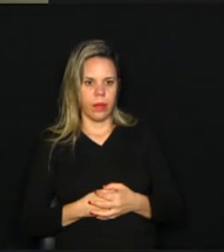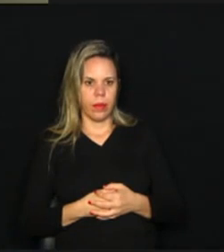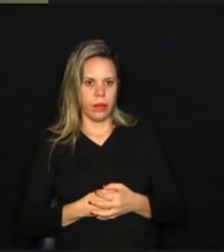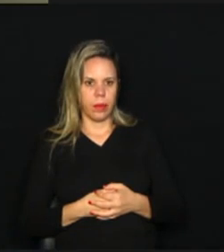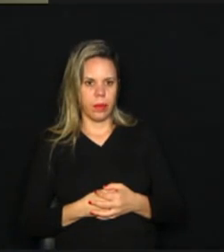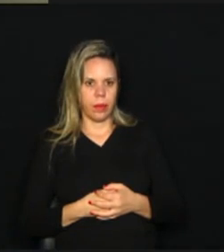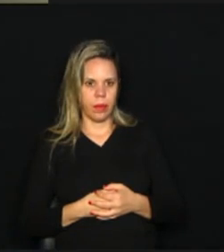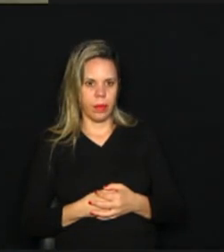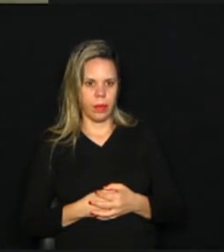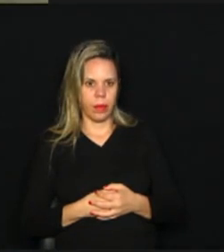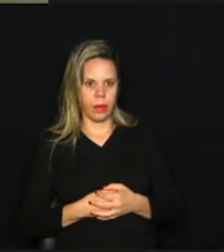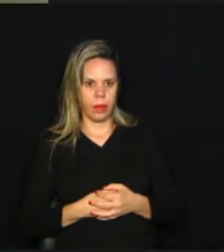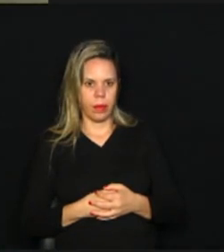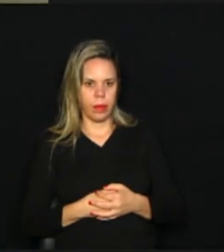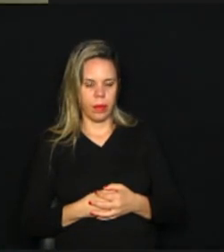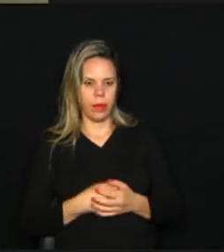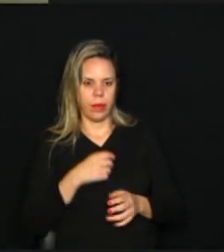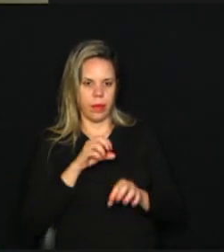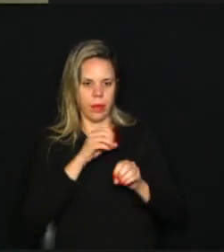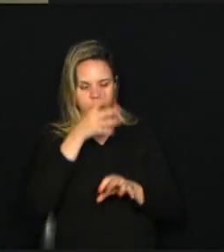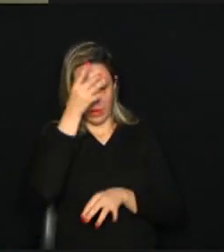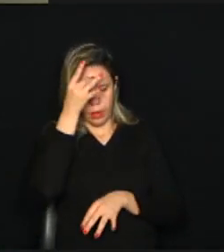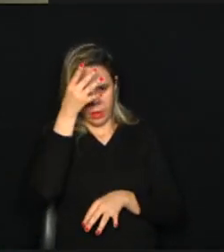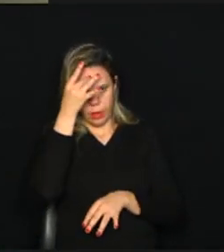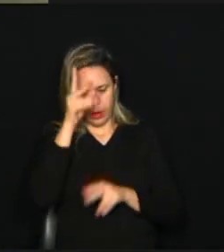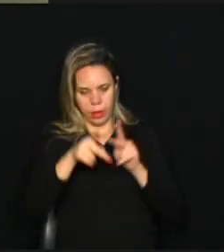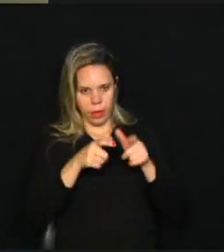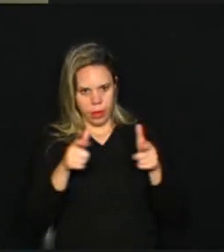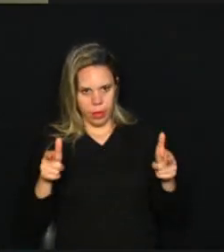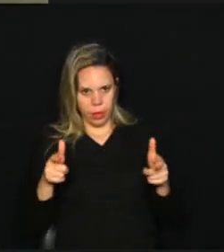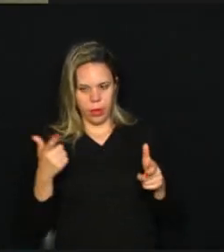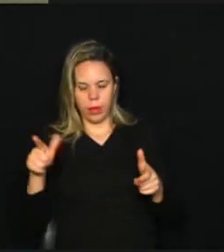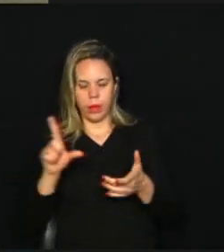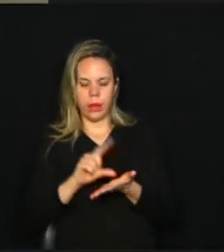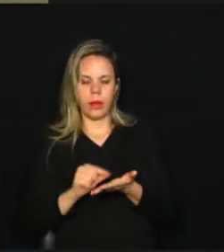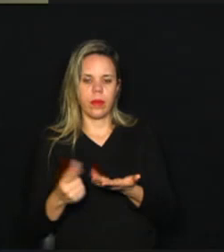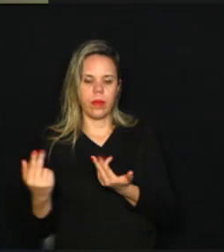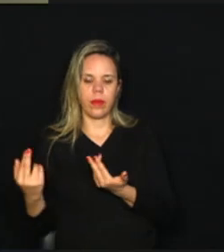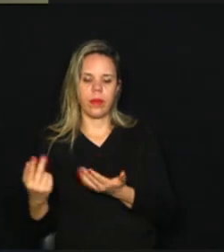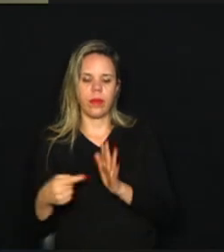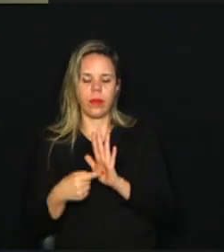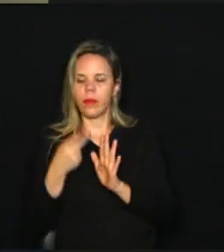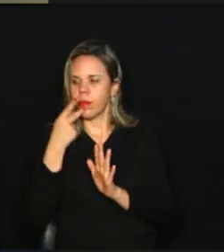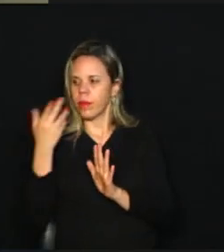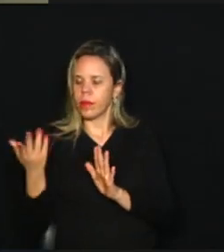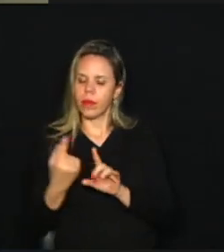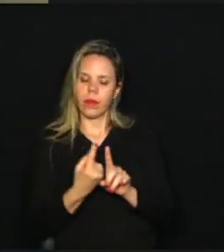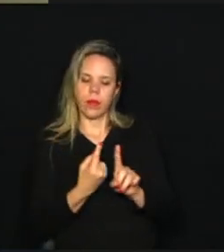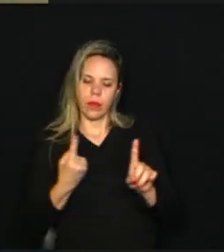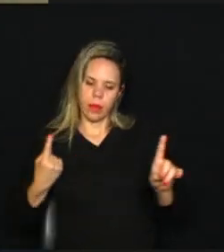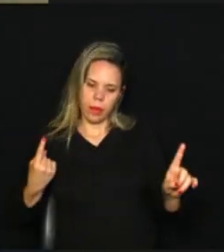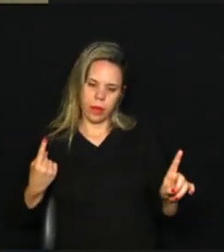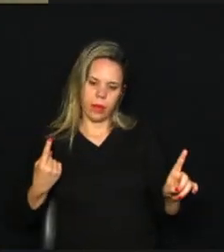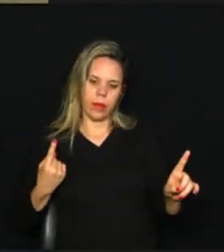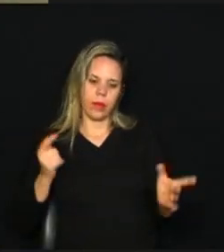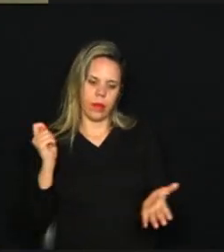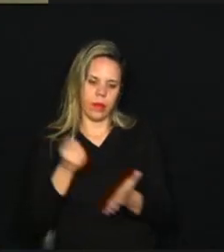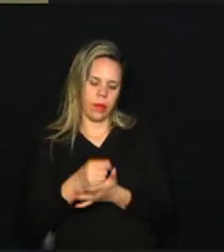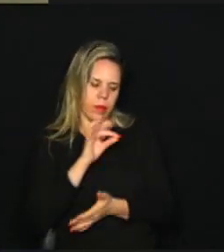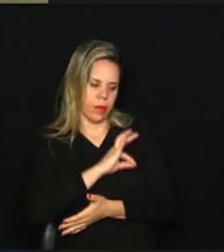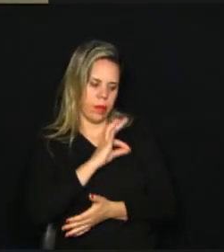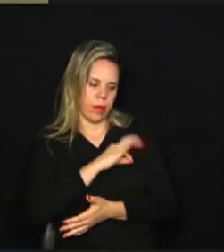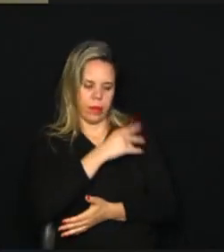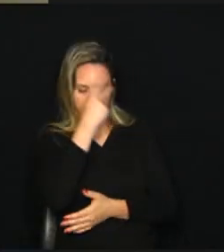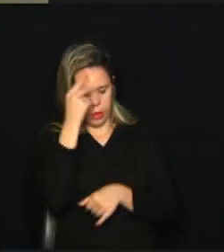a educação da população conjuntamente com um dos outros artigos que colocam aqui, o afastamento remunerado desses